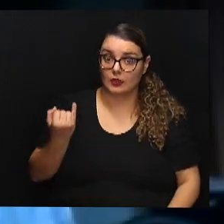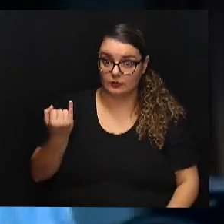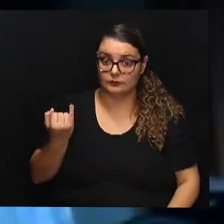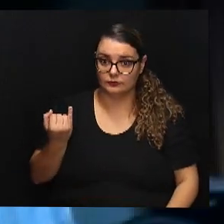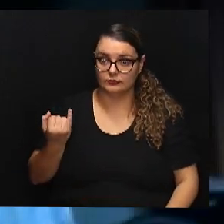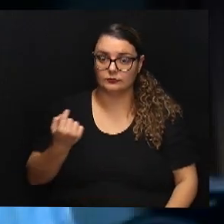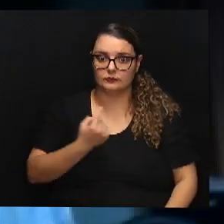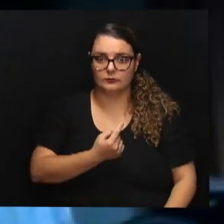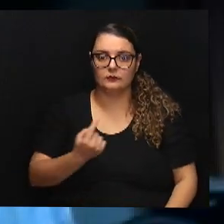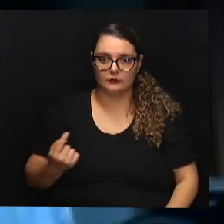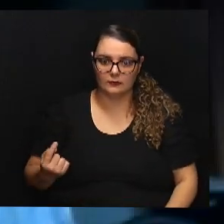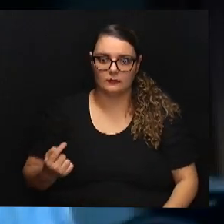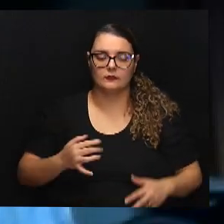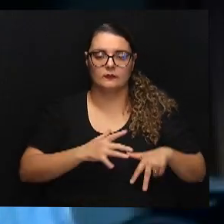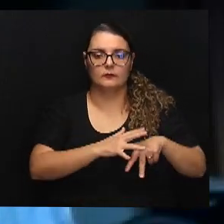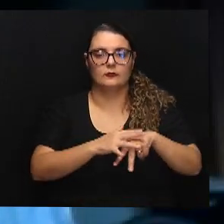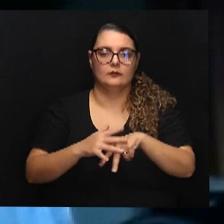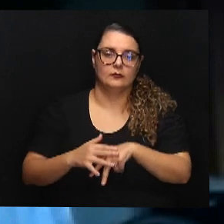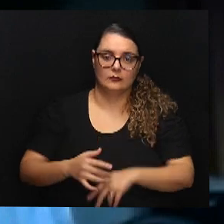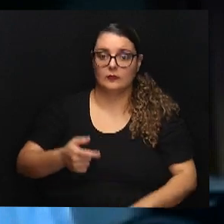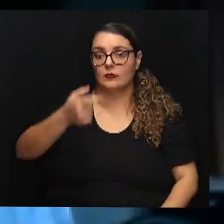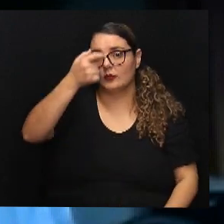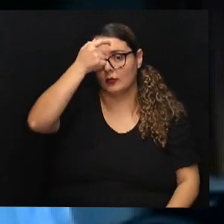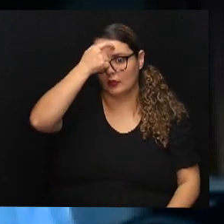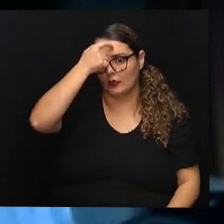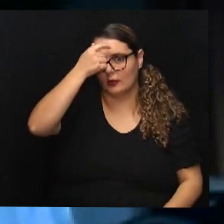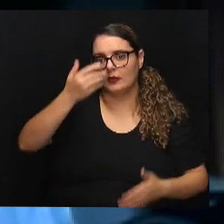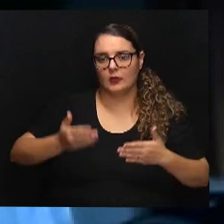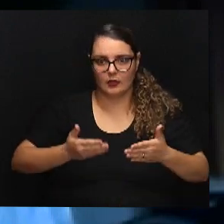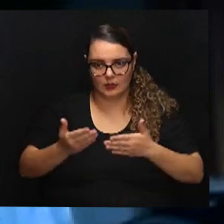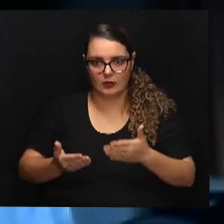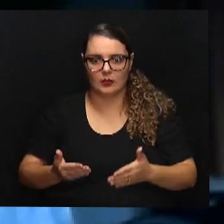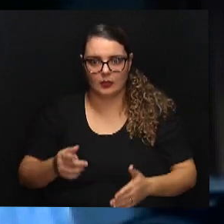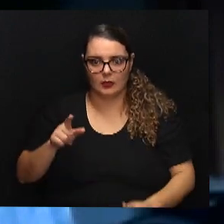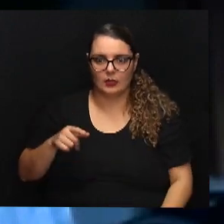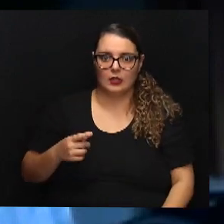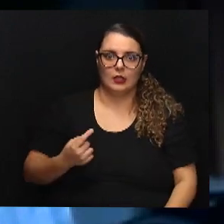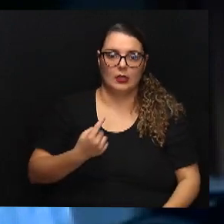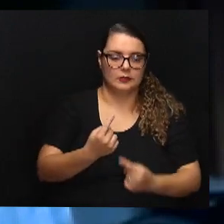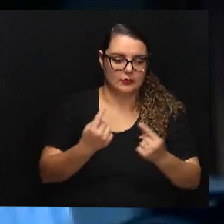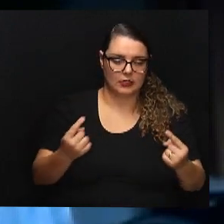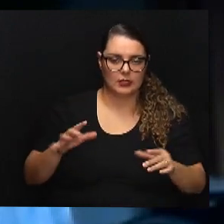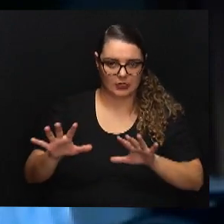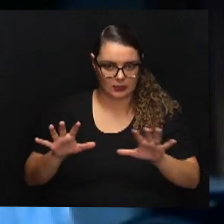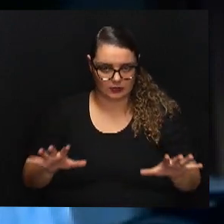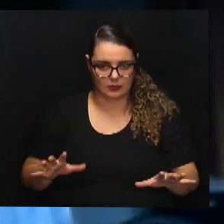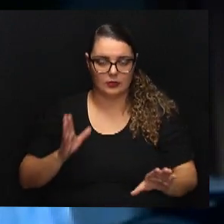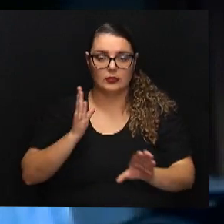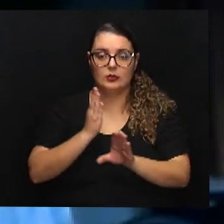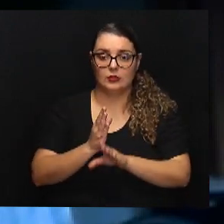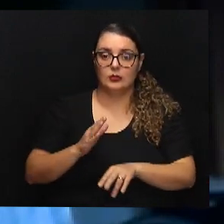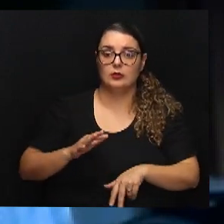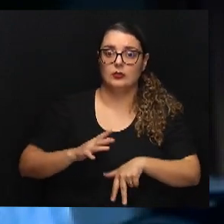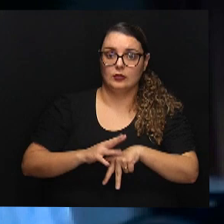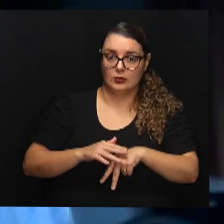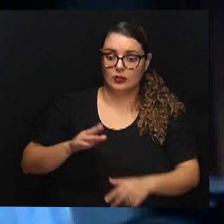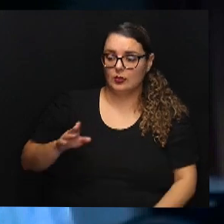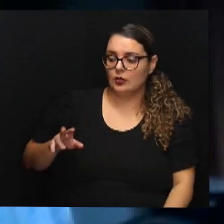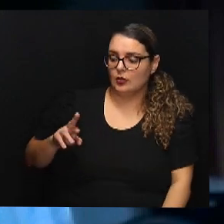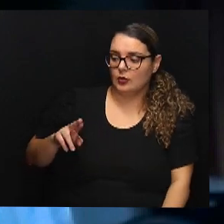Então, é muito importante cada paciente ter a consciência de que o tratamento ele é personalizado.